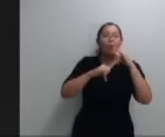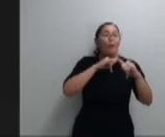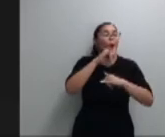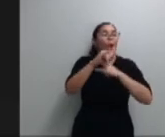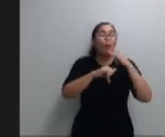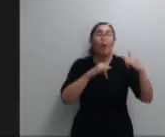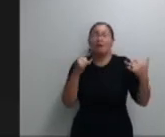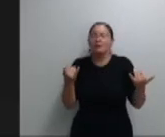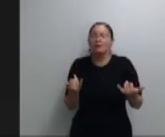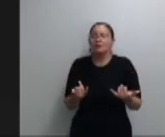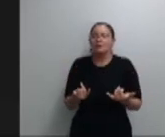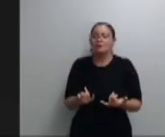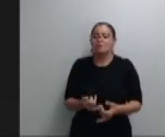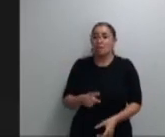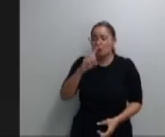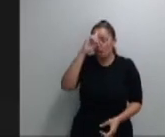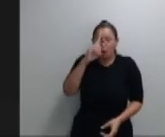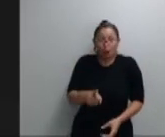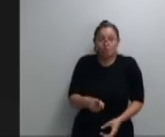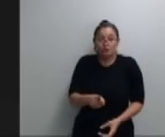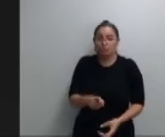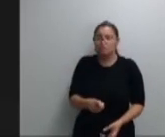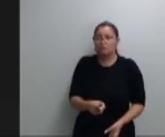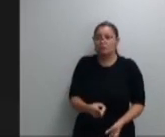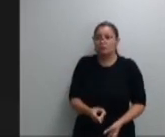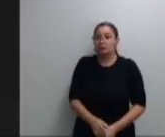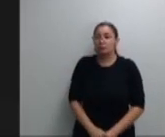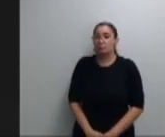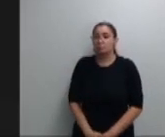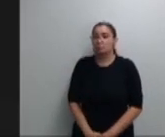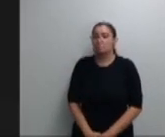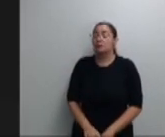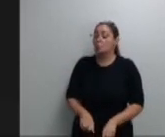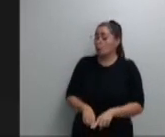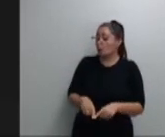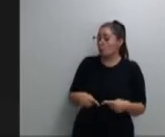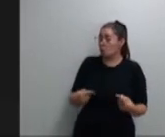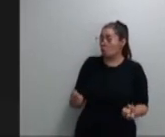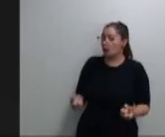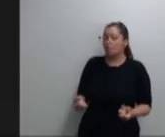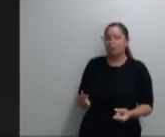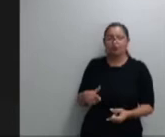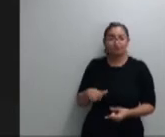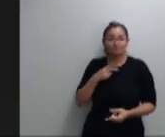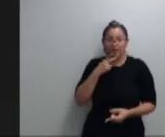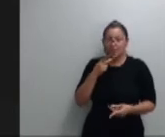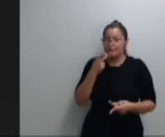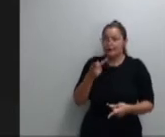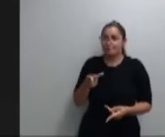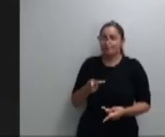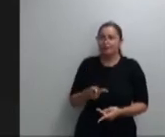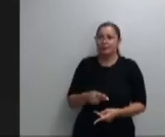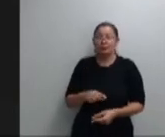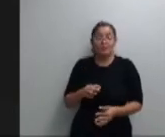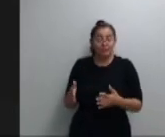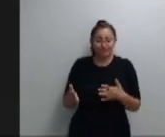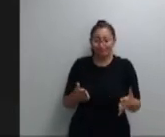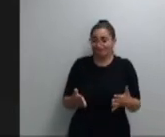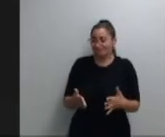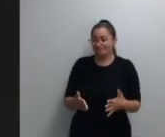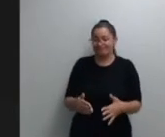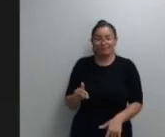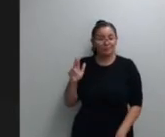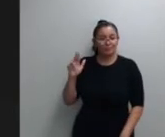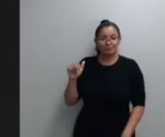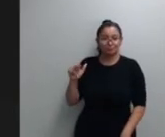e na ordem constitucional. Ou seja, em nenhum momento, por nenhum período, jamais